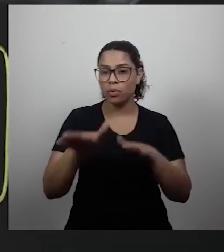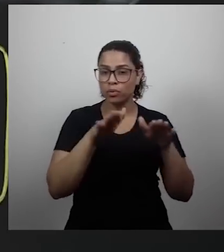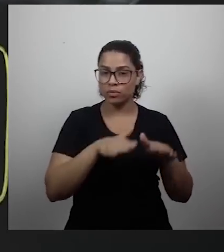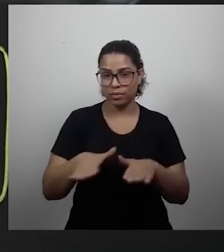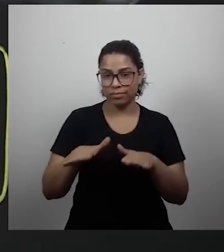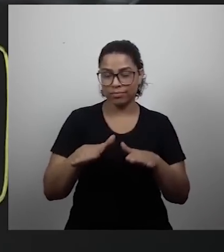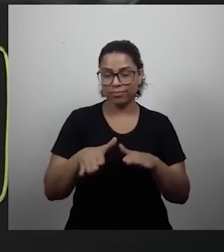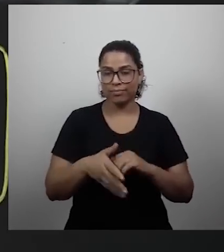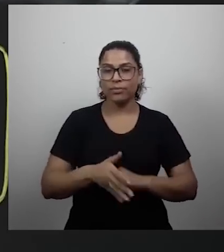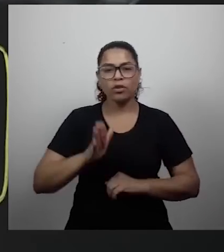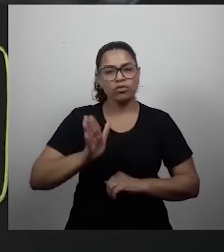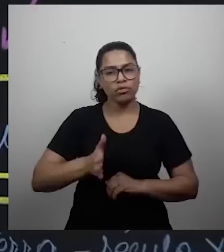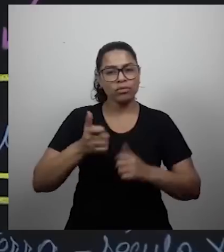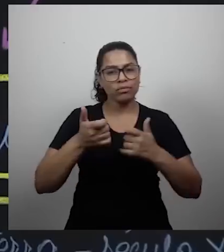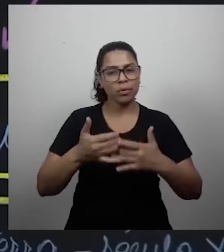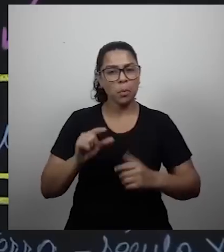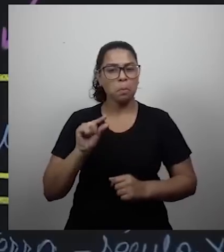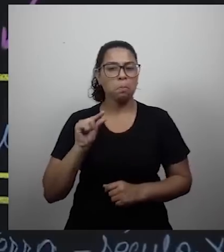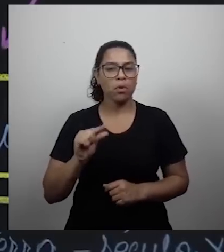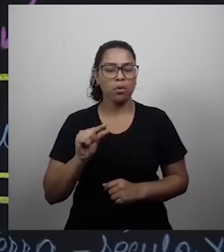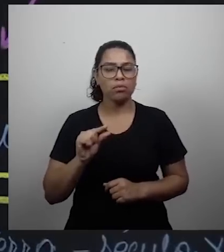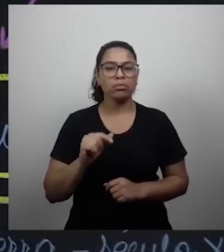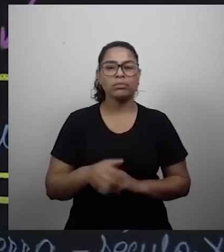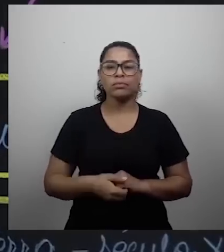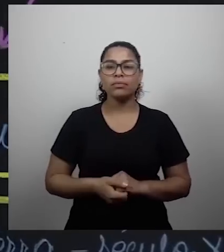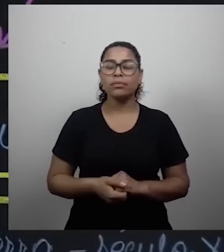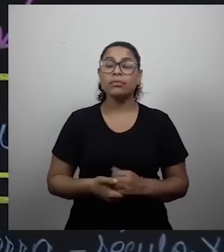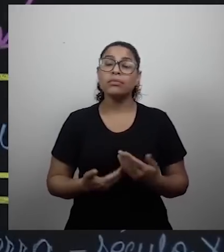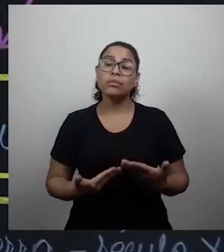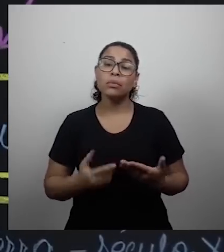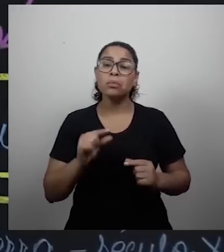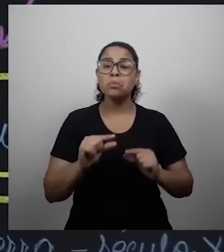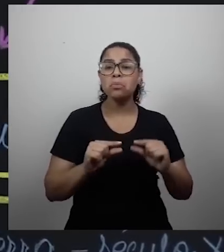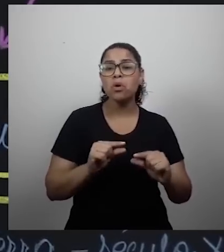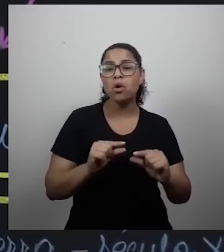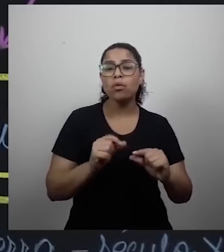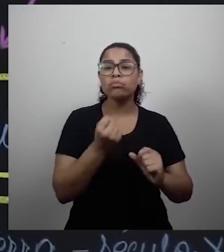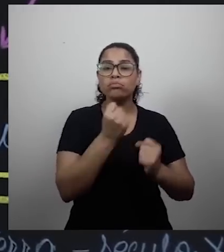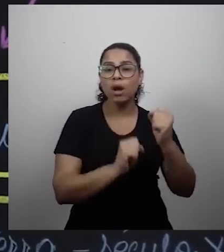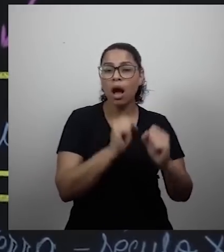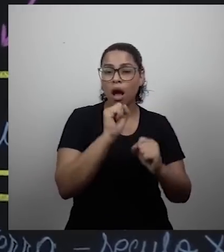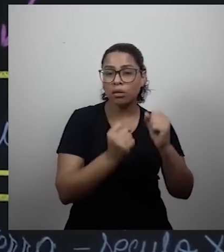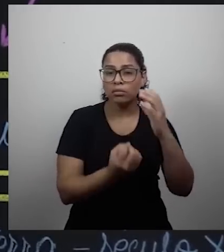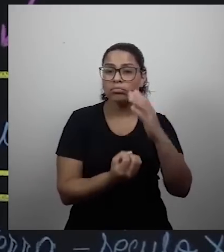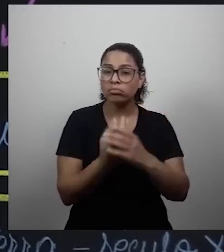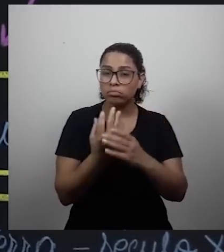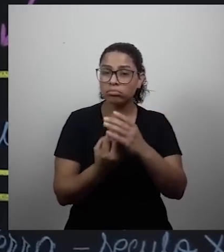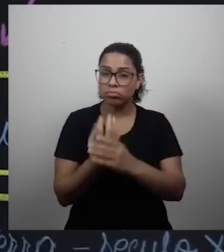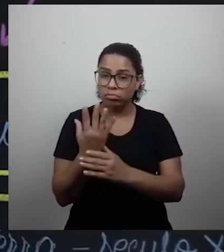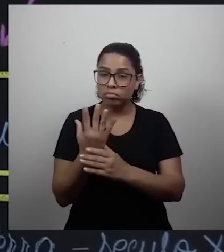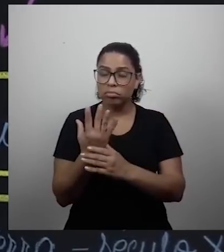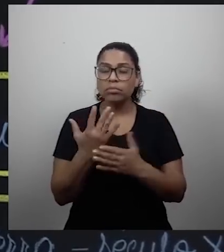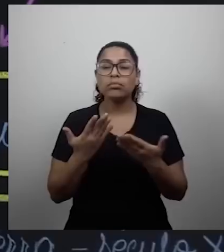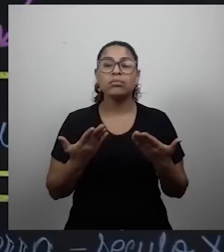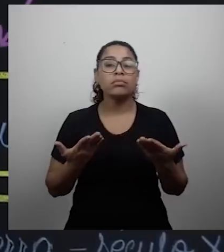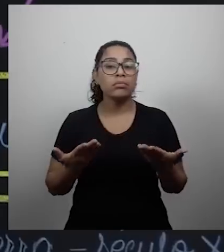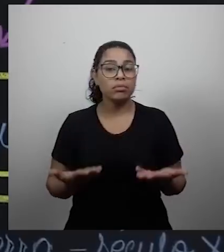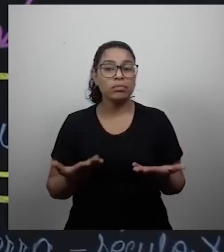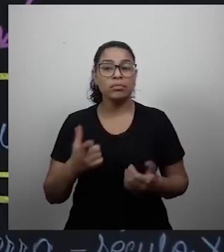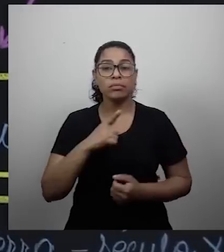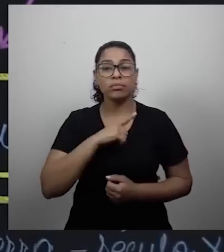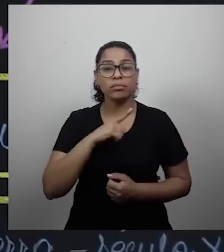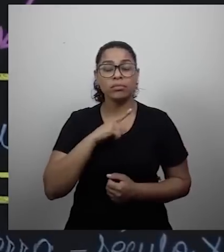comentou aqui um pouco sobre isso, né? Ou seja, aos poucos foram introduzidas máquinas, e isso fez com que houvesse